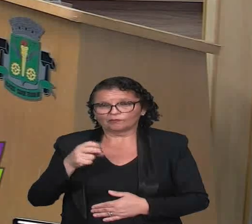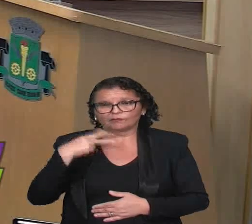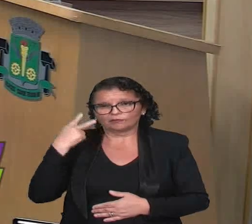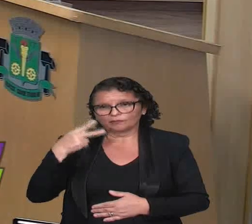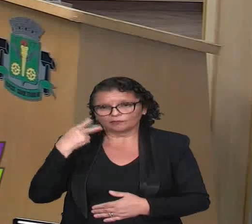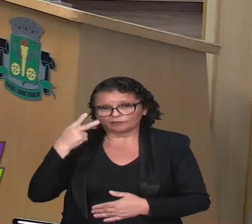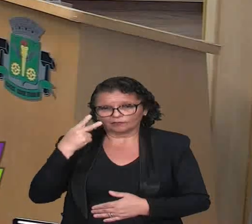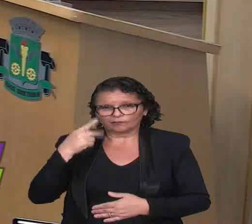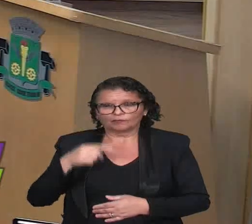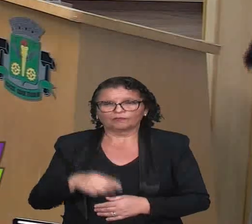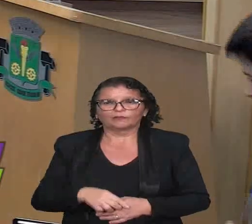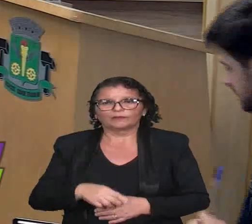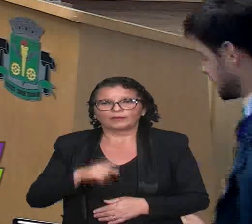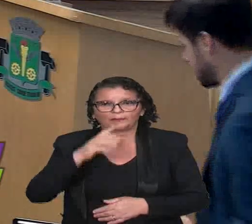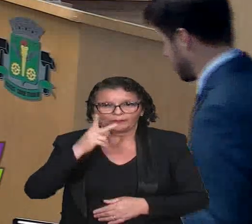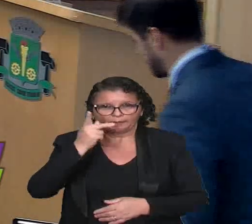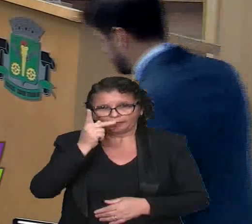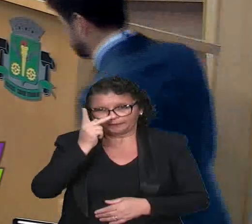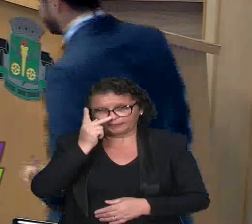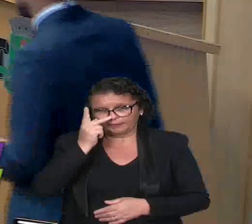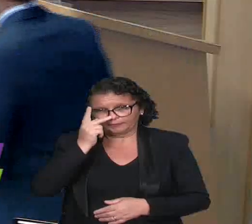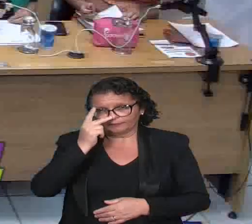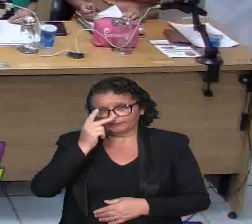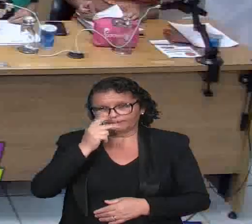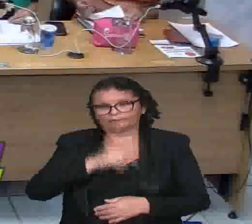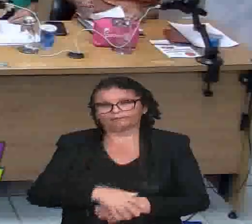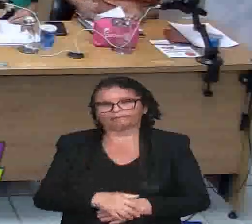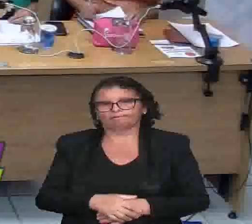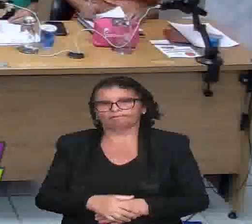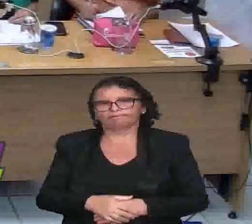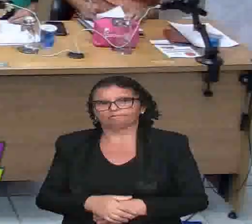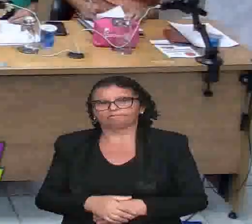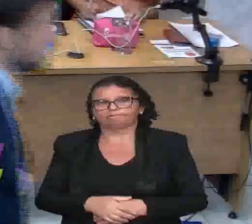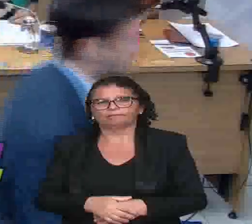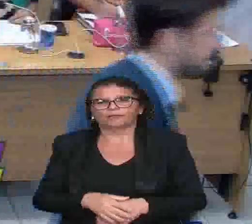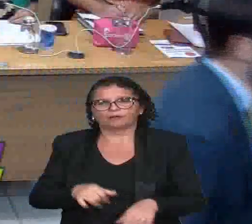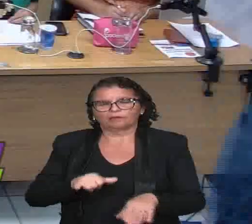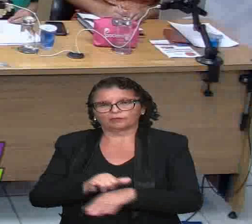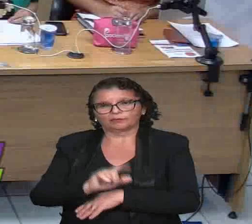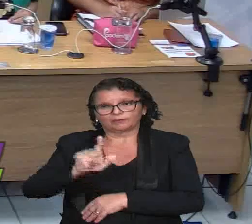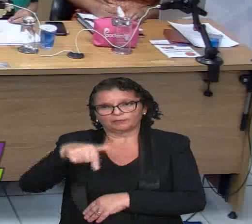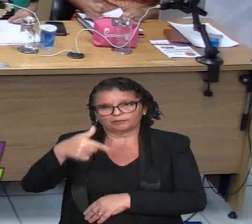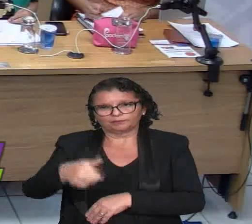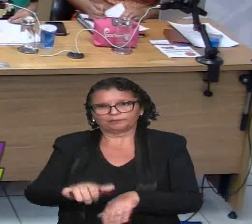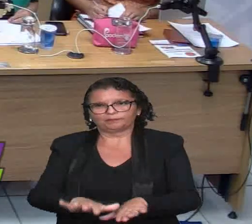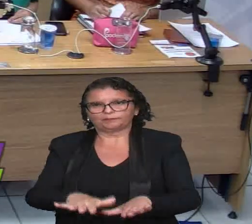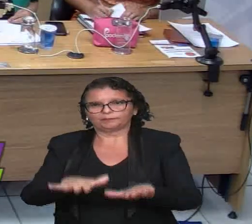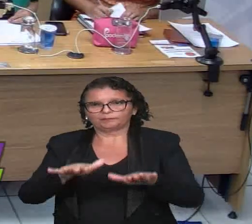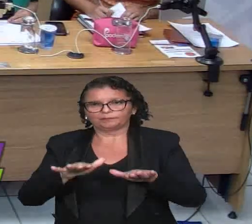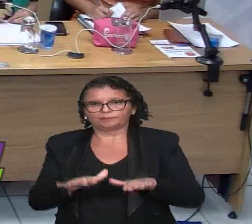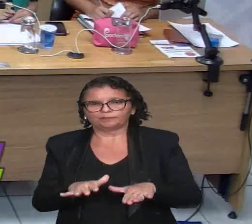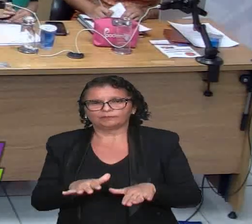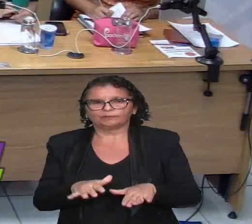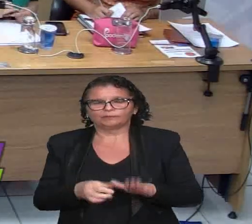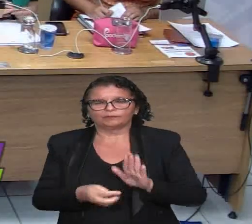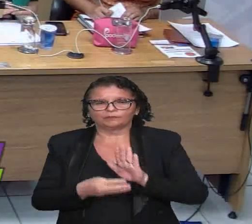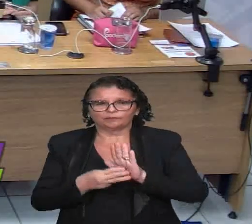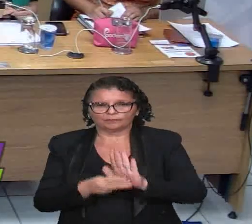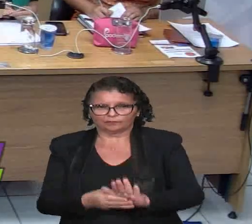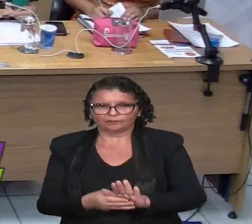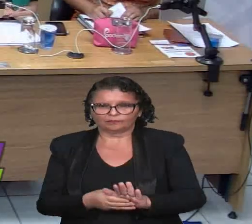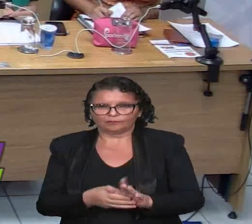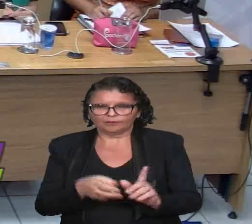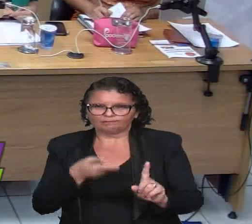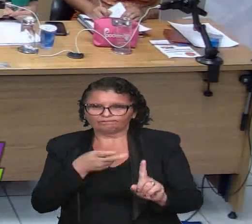do nobre Vereador Pelé da cândida vereadora ausente na ausência do autor será pautado na próxima sessão Moção de